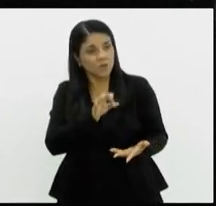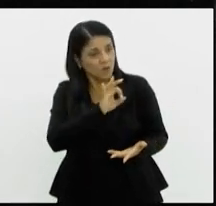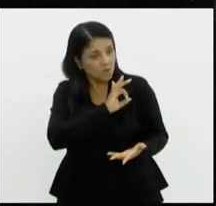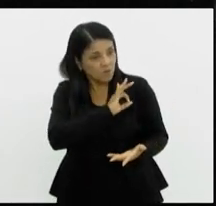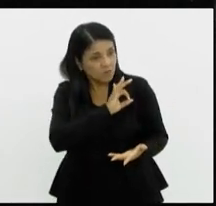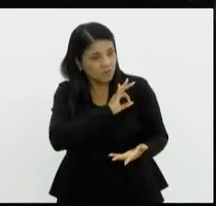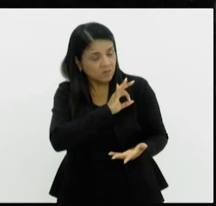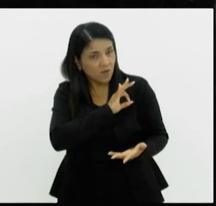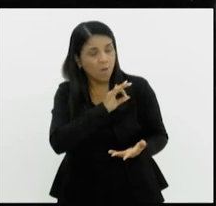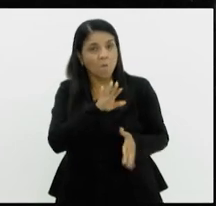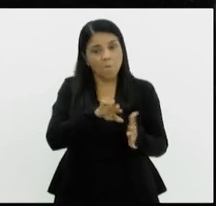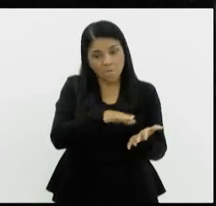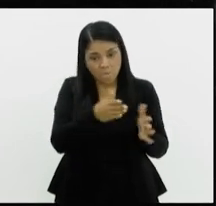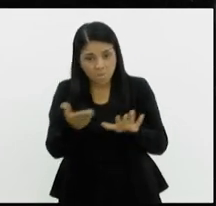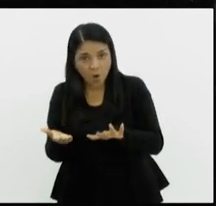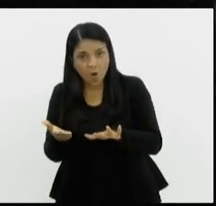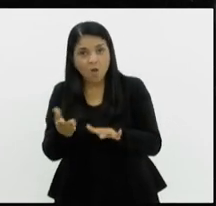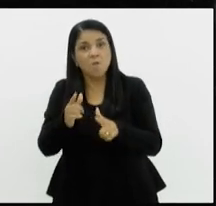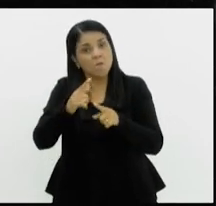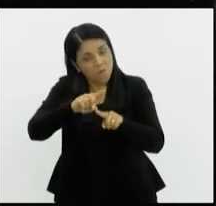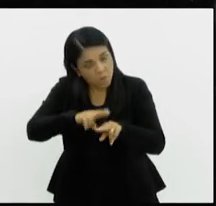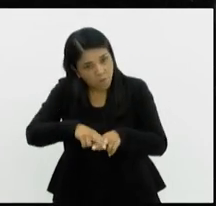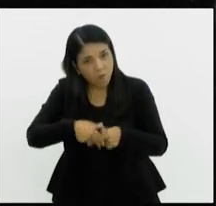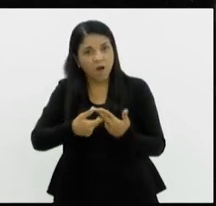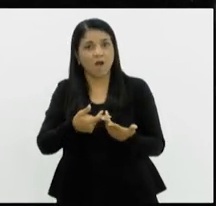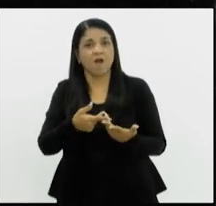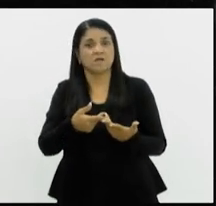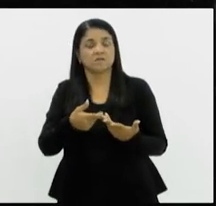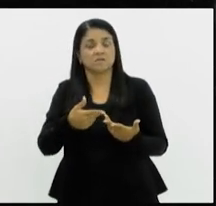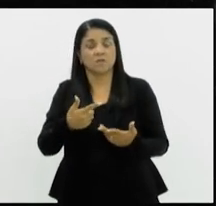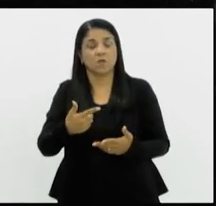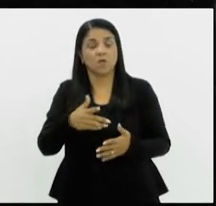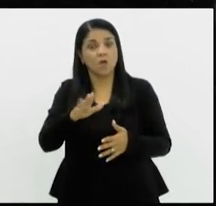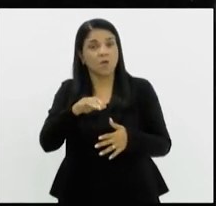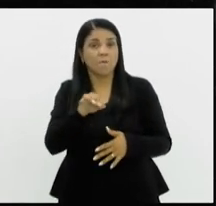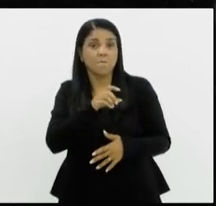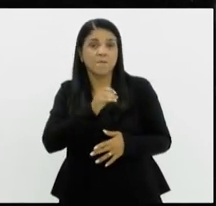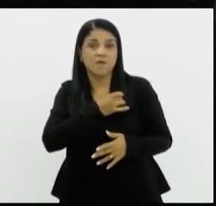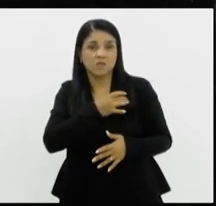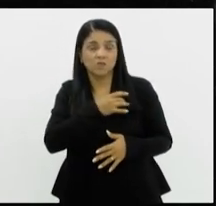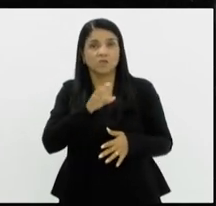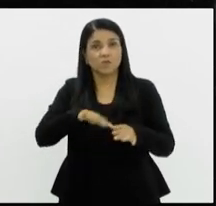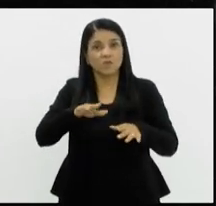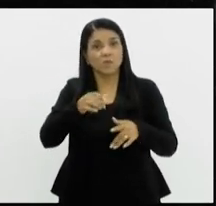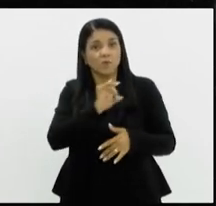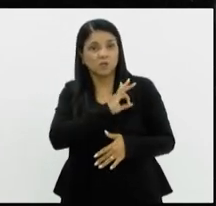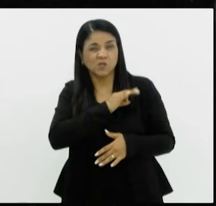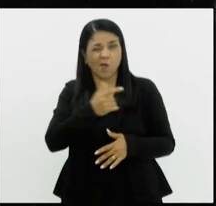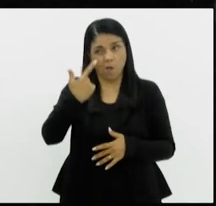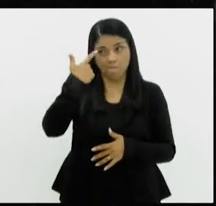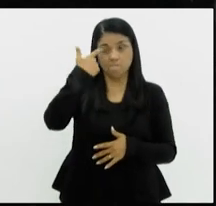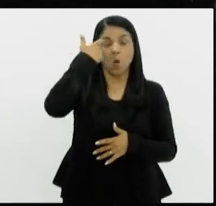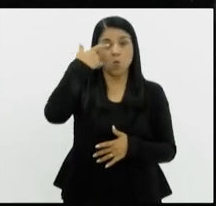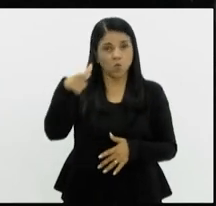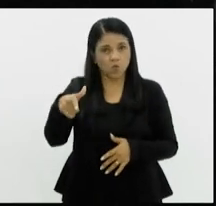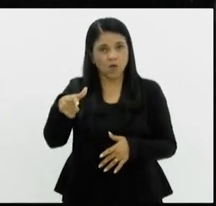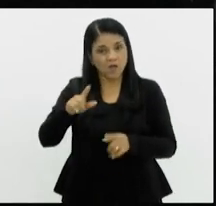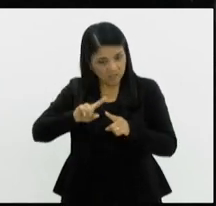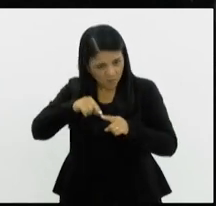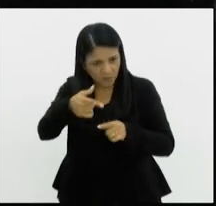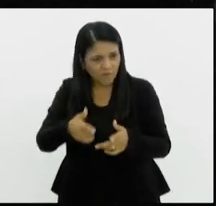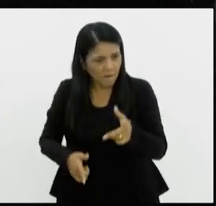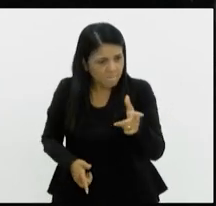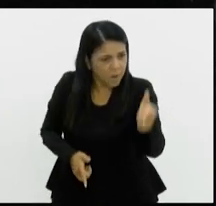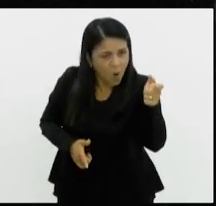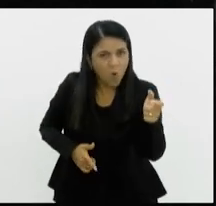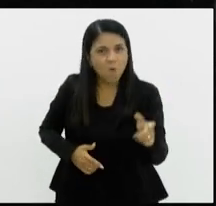muitas vezes morrem por causa disso o policial tomou um tiro no olho que ele depois foi lá e matou aquele